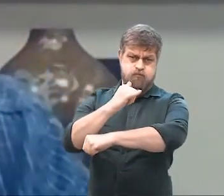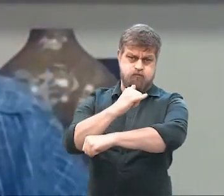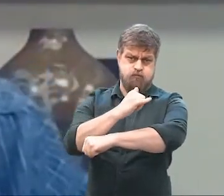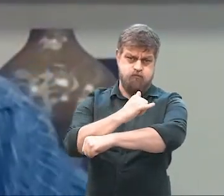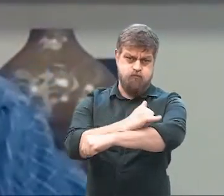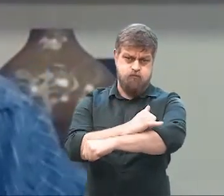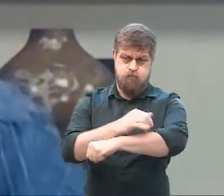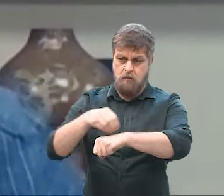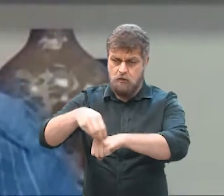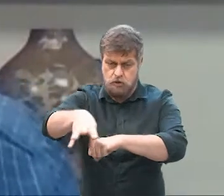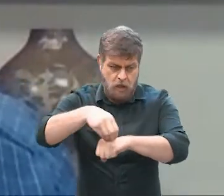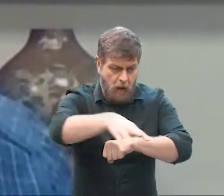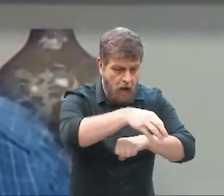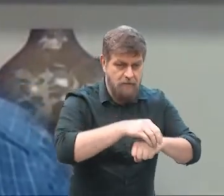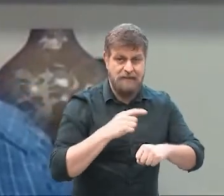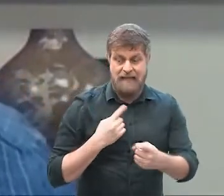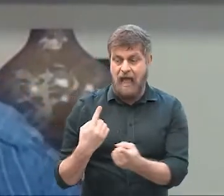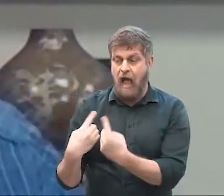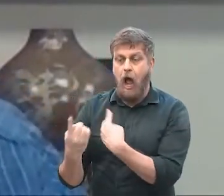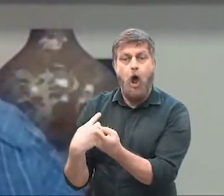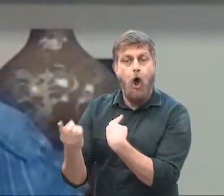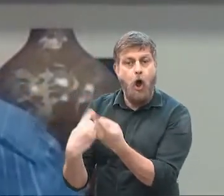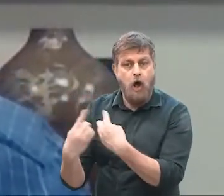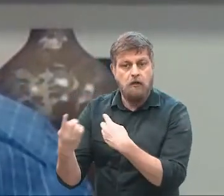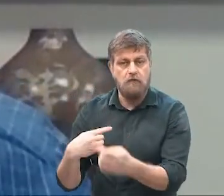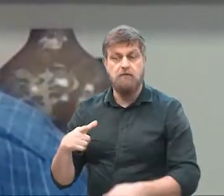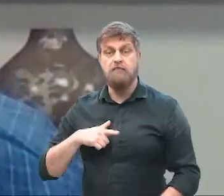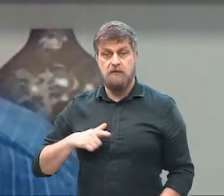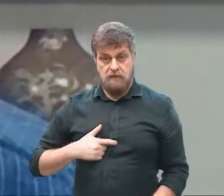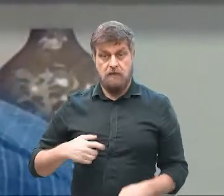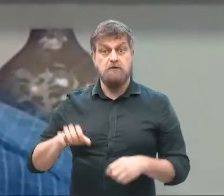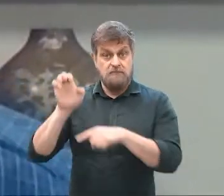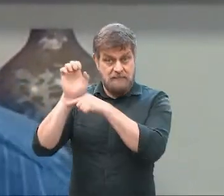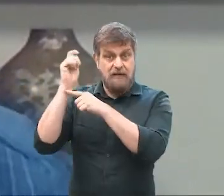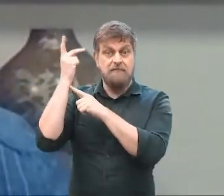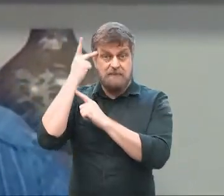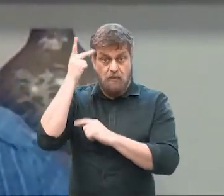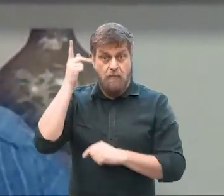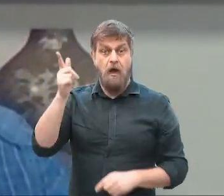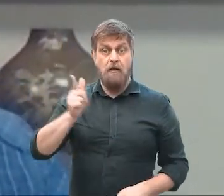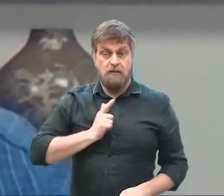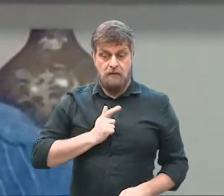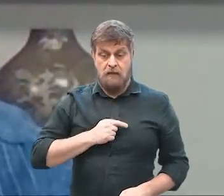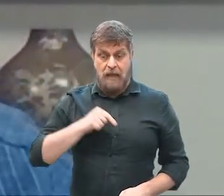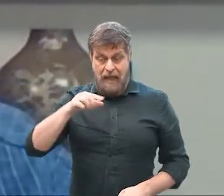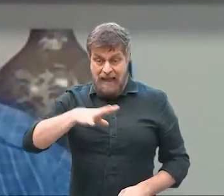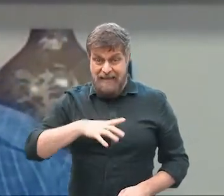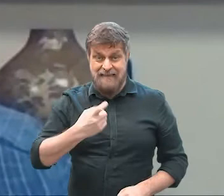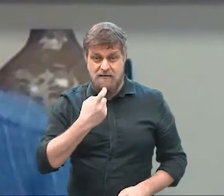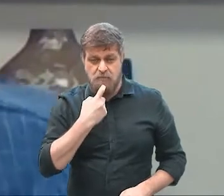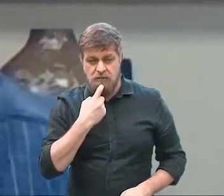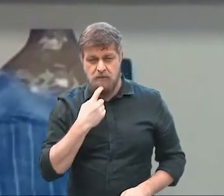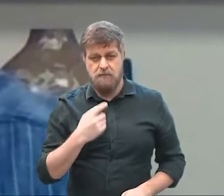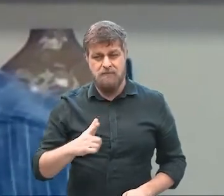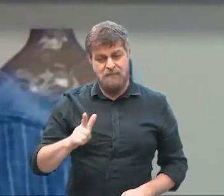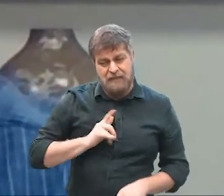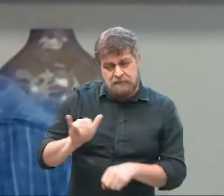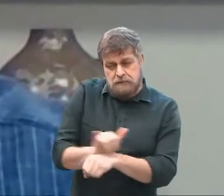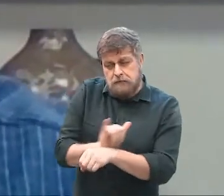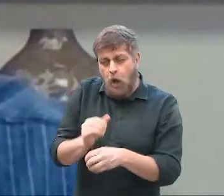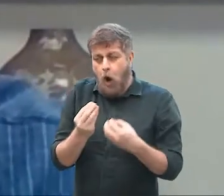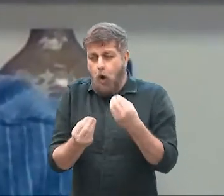Nós temos as principais rodovias do estado de São Paulo que cortam a cidade de Campinas. Então, nós temos meios de